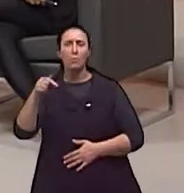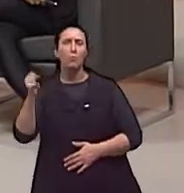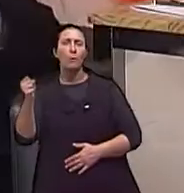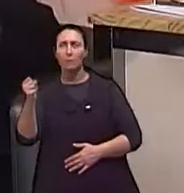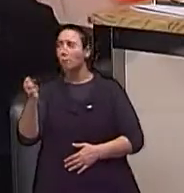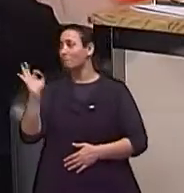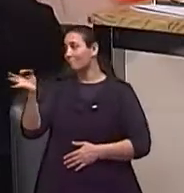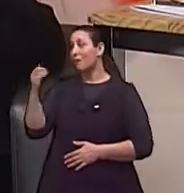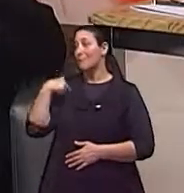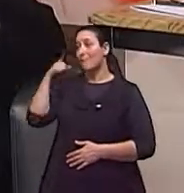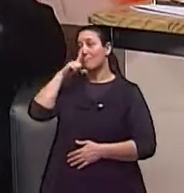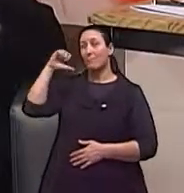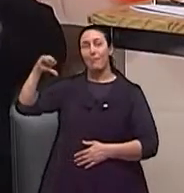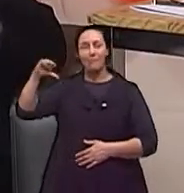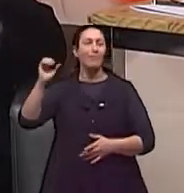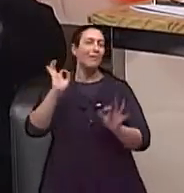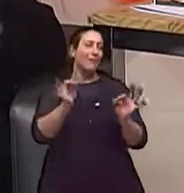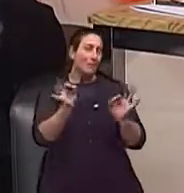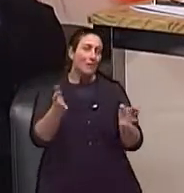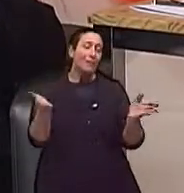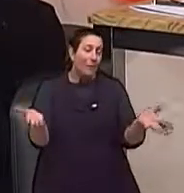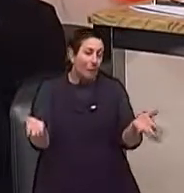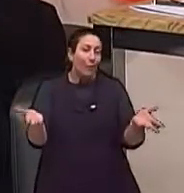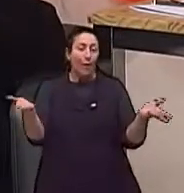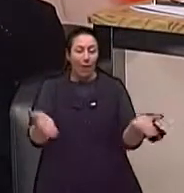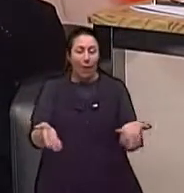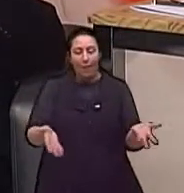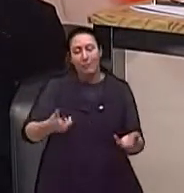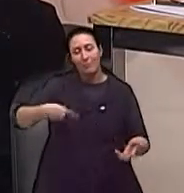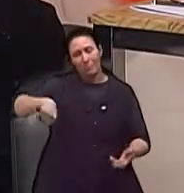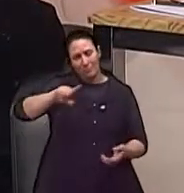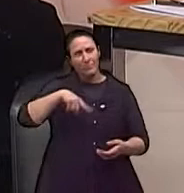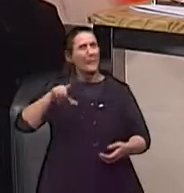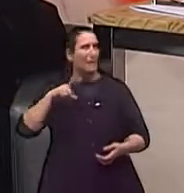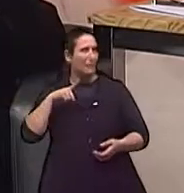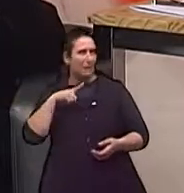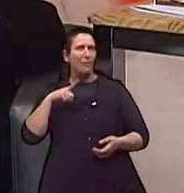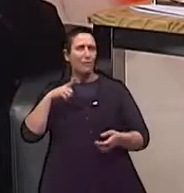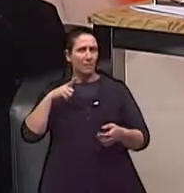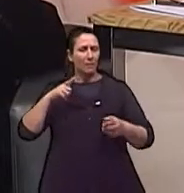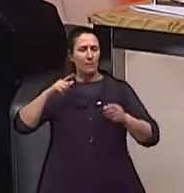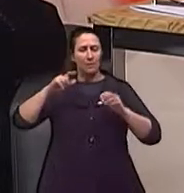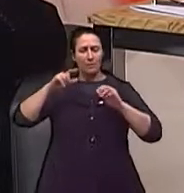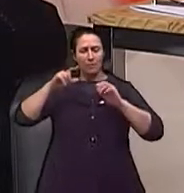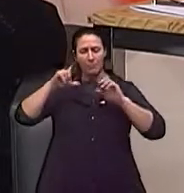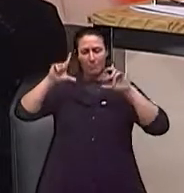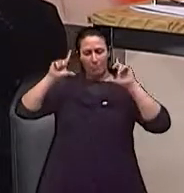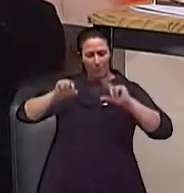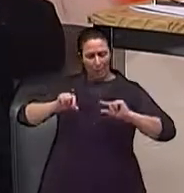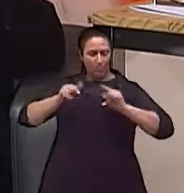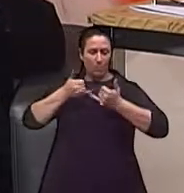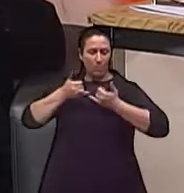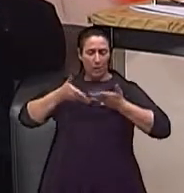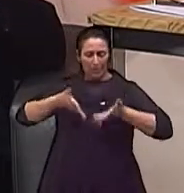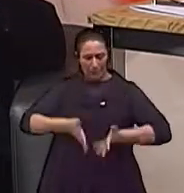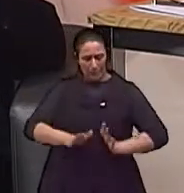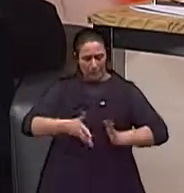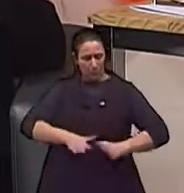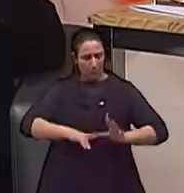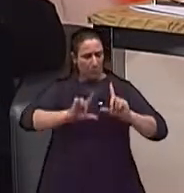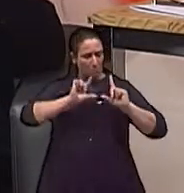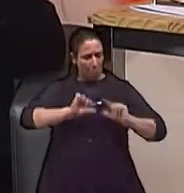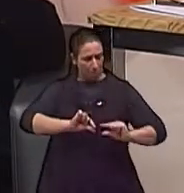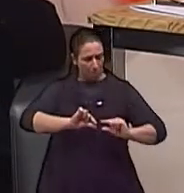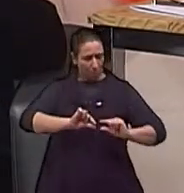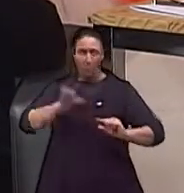hoje se tem um se tem dois então a medida que se tem menos Nascimento a medicina cura mais